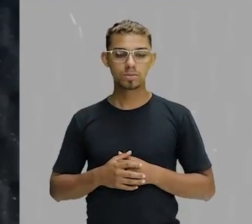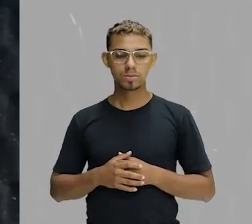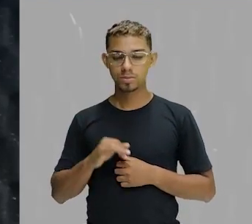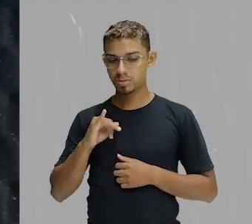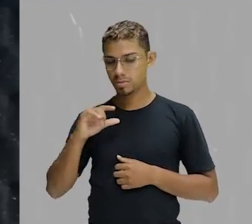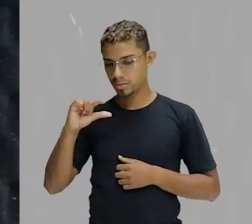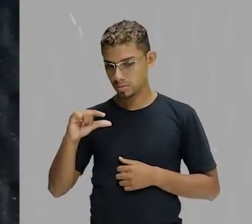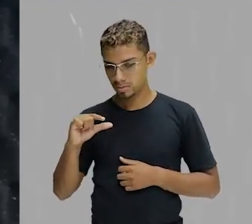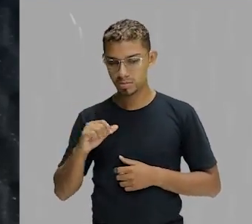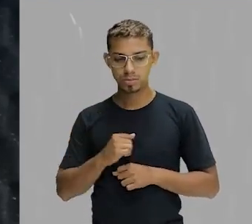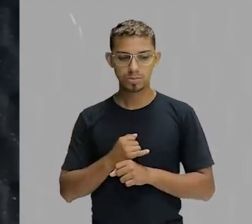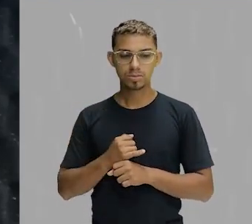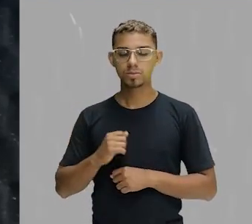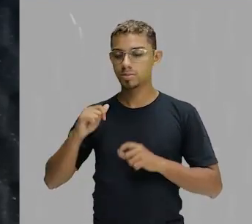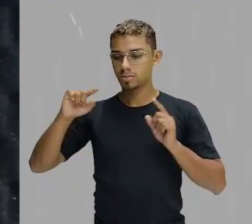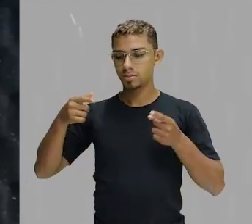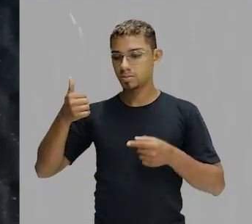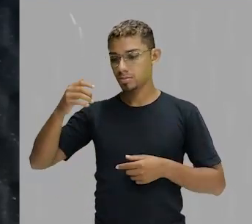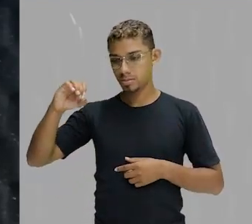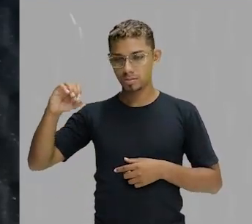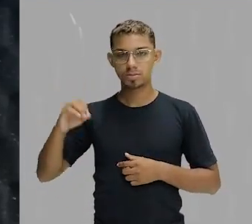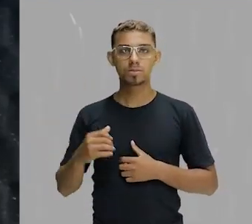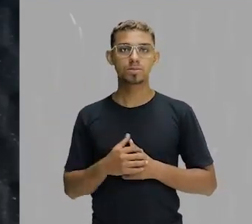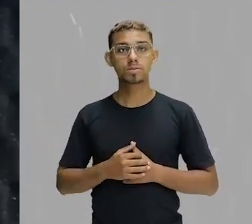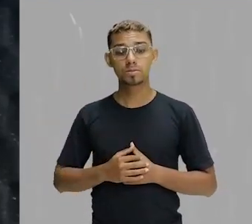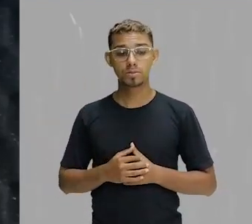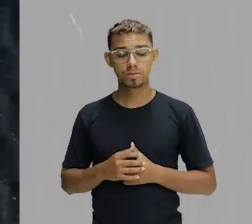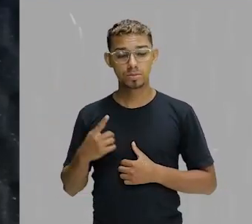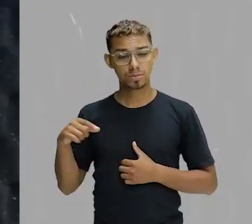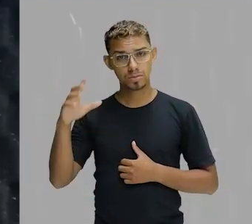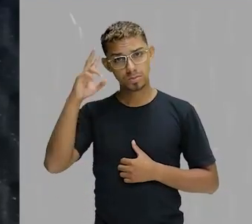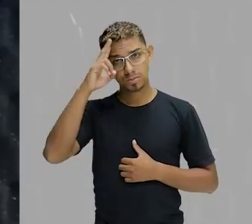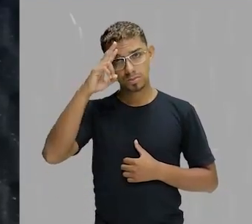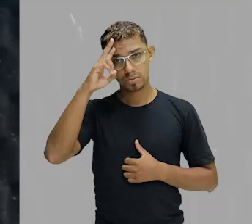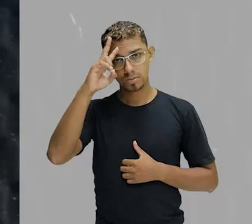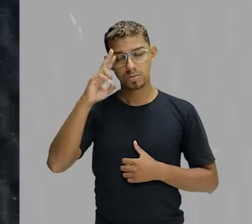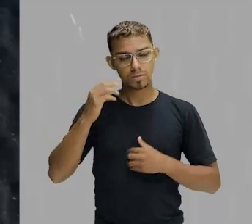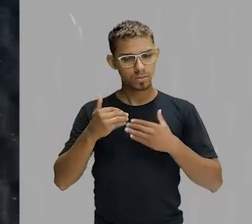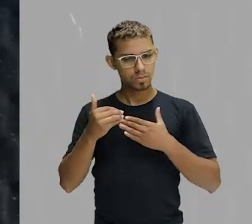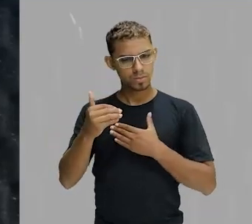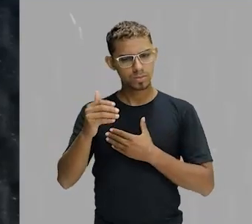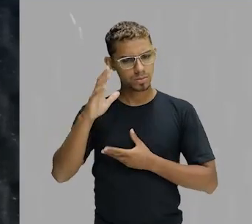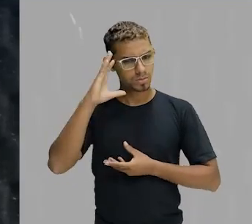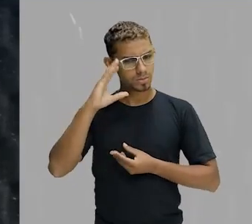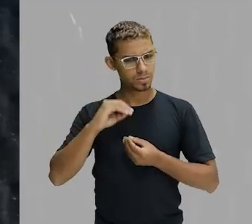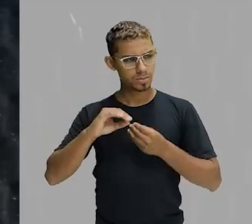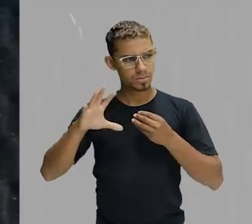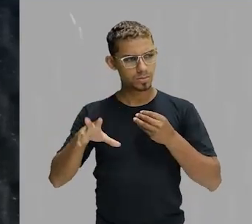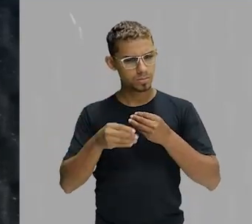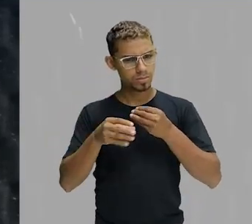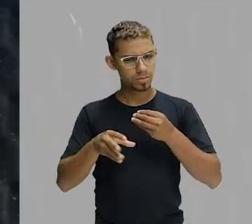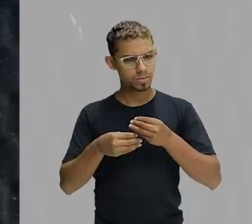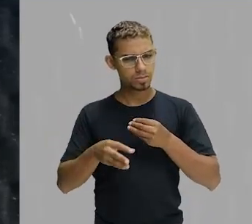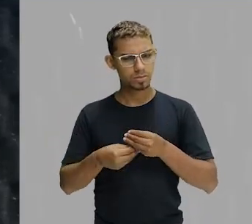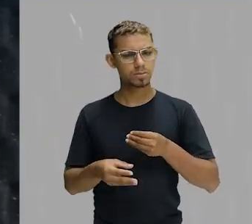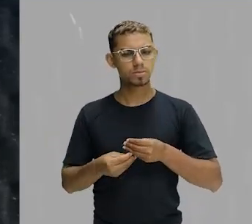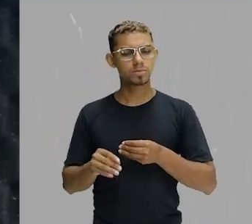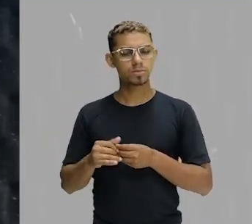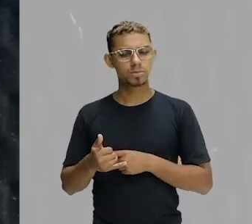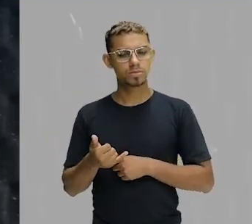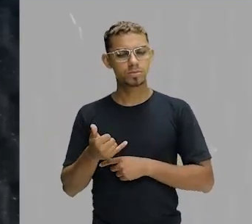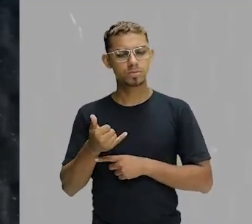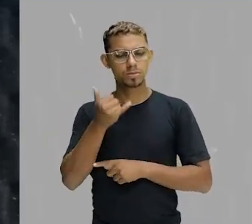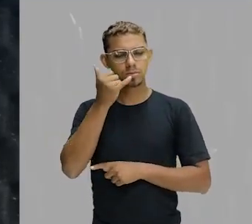vamos chamar assim, elevado à décima potência. Lembra que, desde o montante, a gente está fazendo esse ajuste. E isso